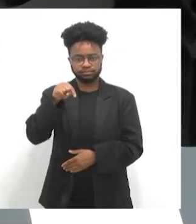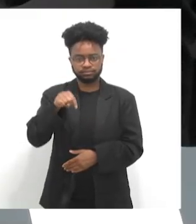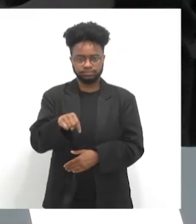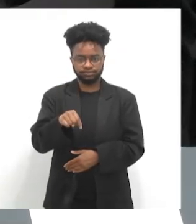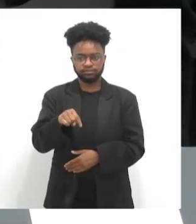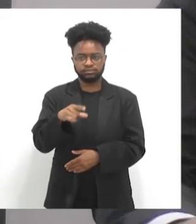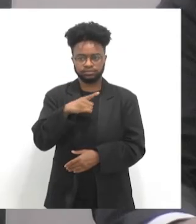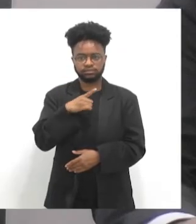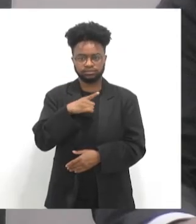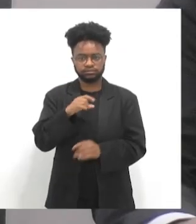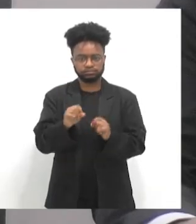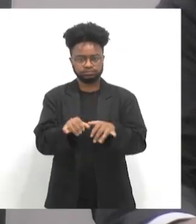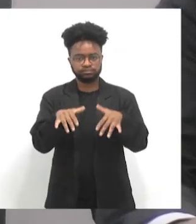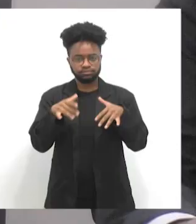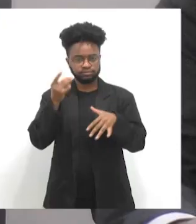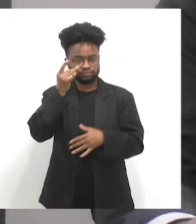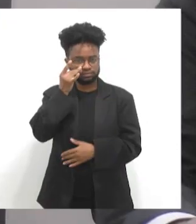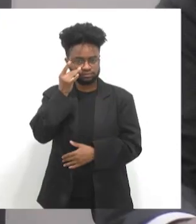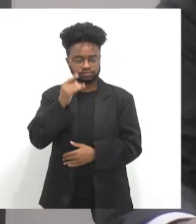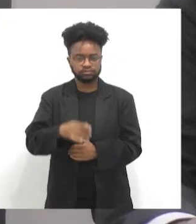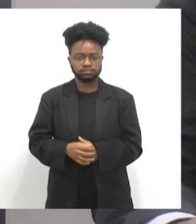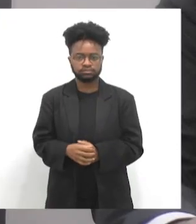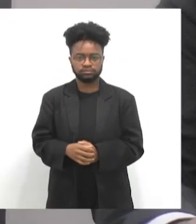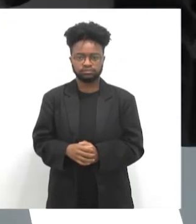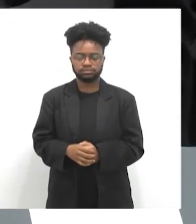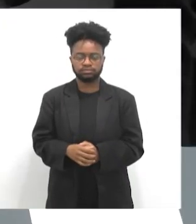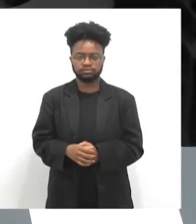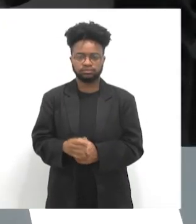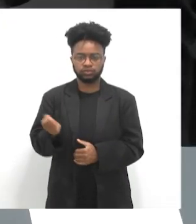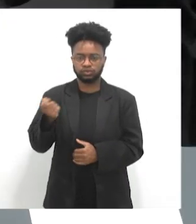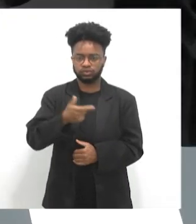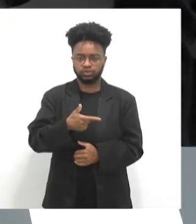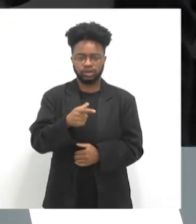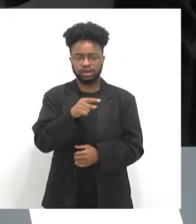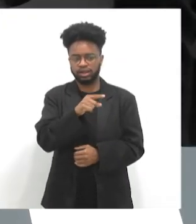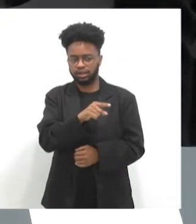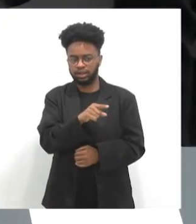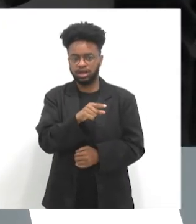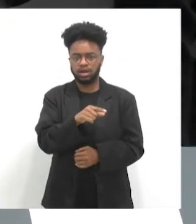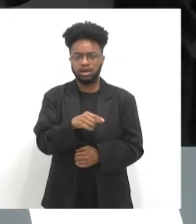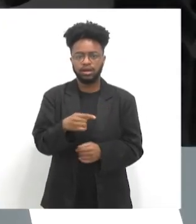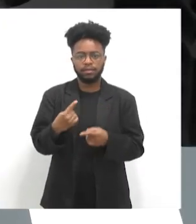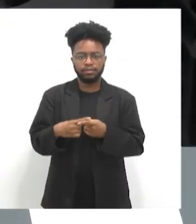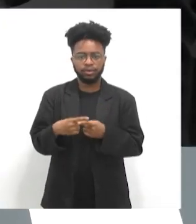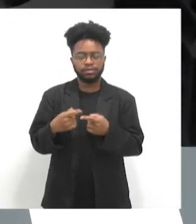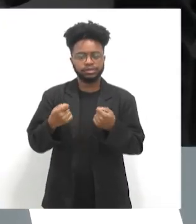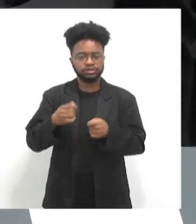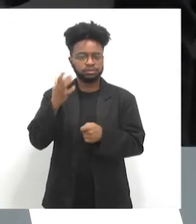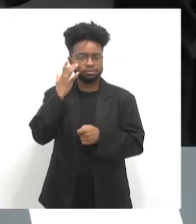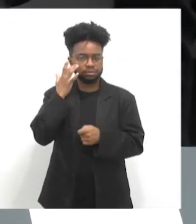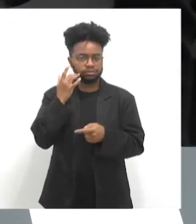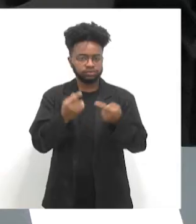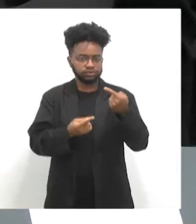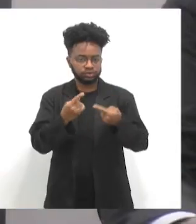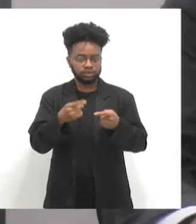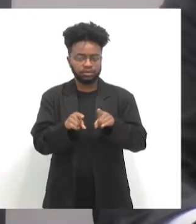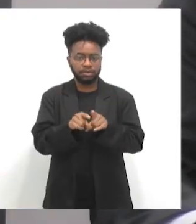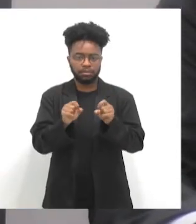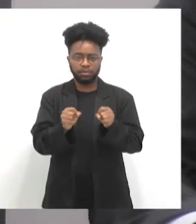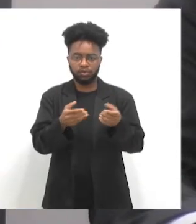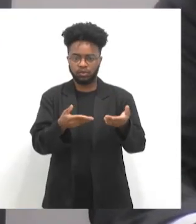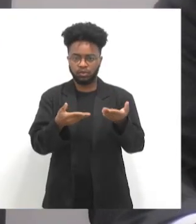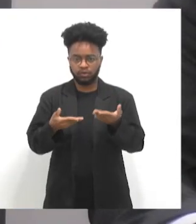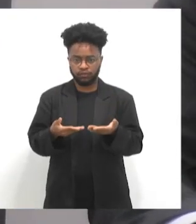sessão presencial do que em plenário, porque é um amadurecimento. E a gente pode até convidar